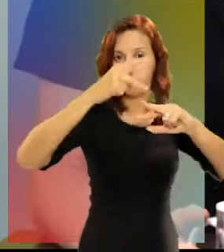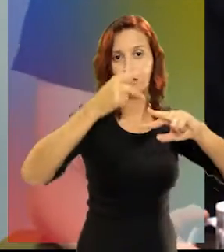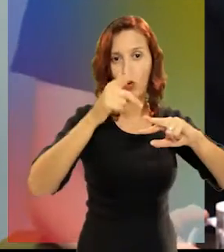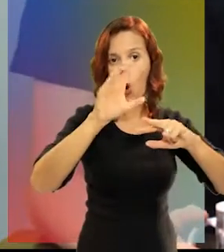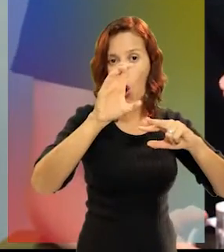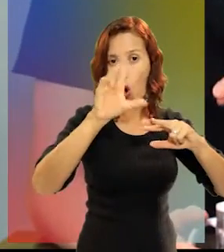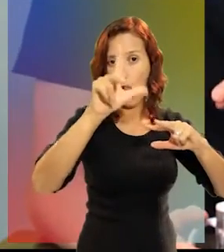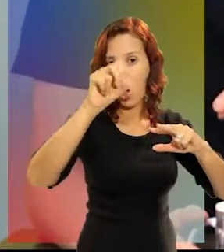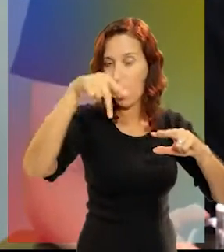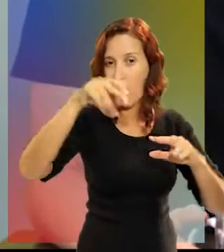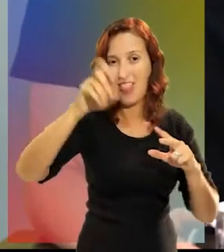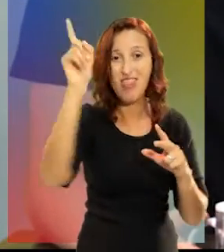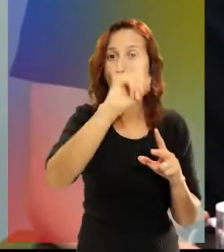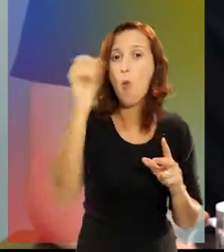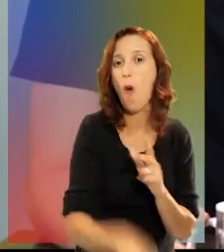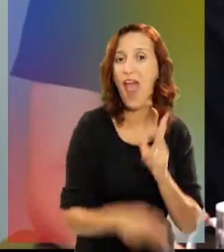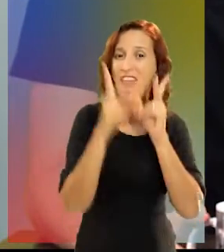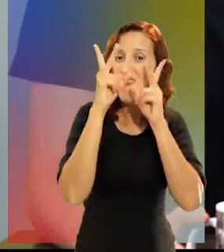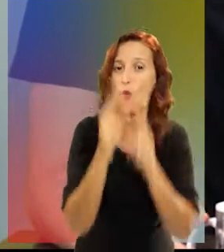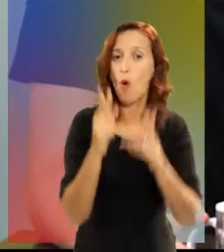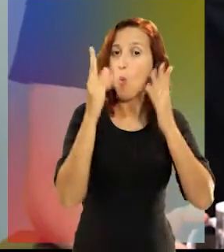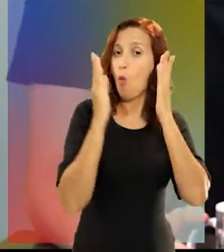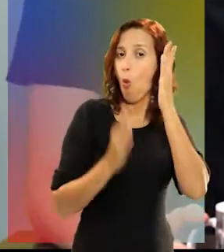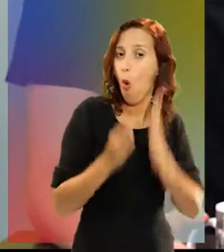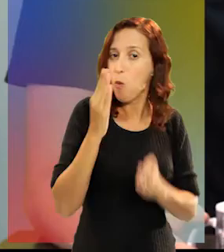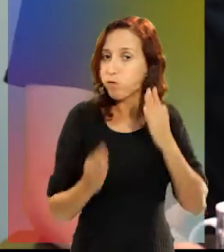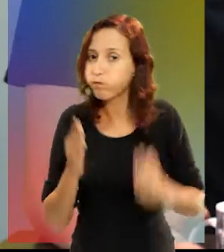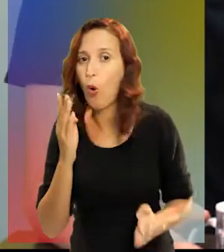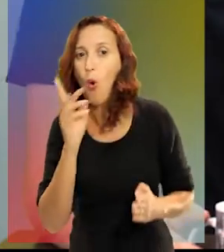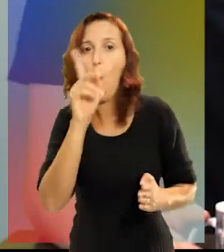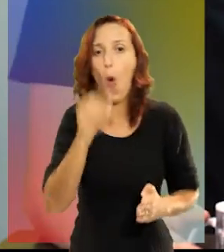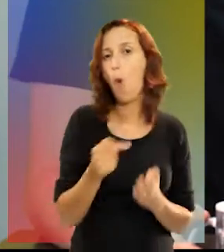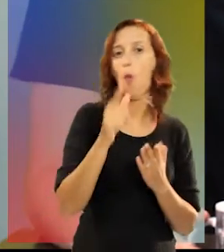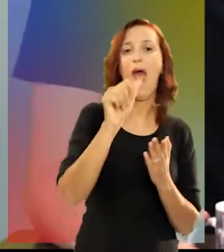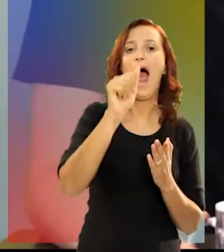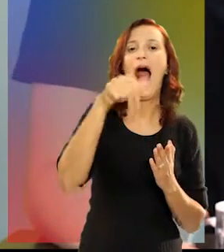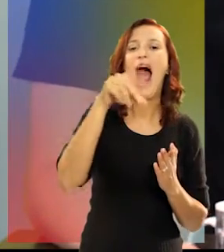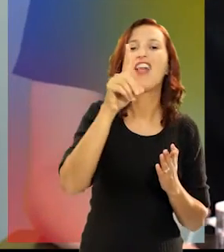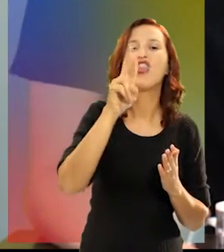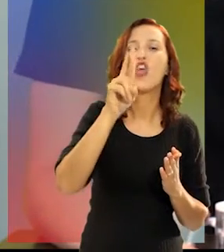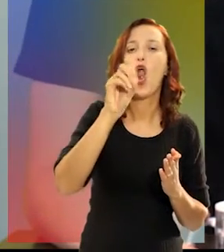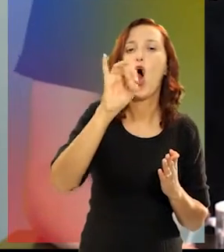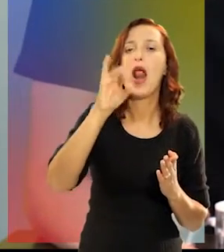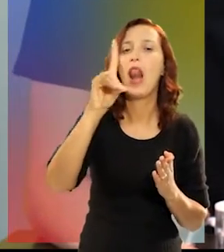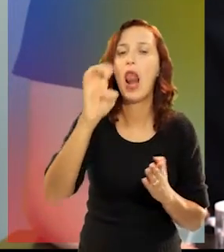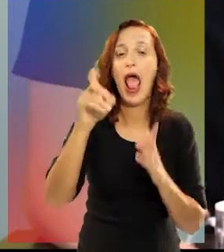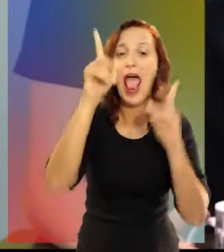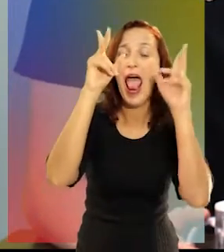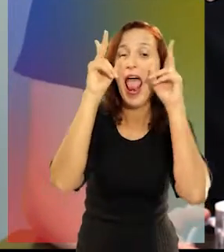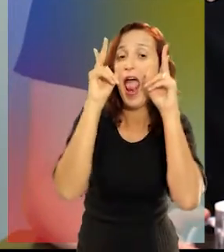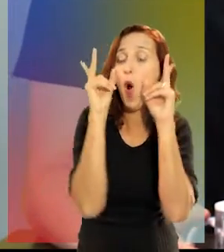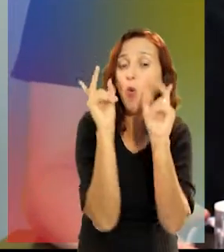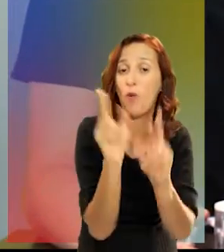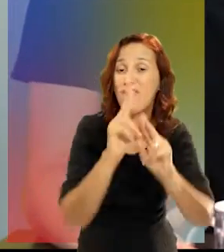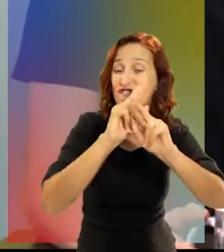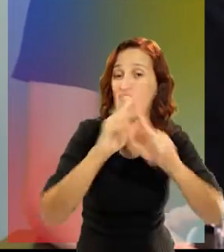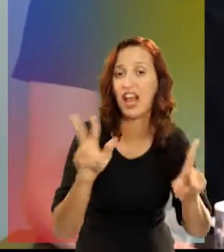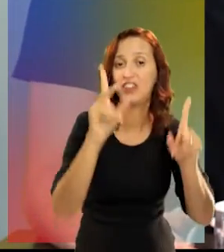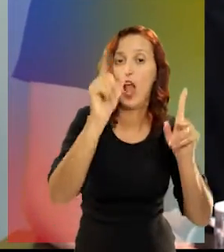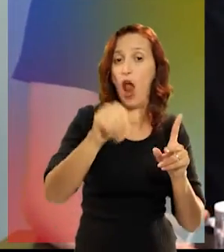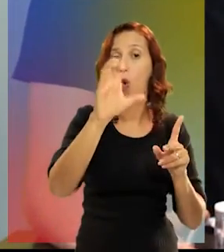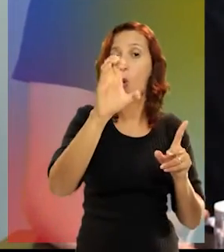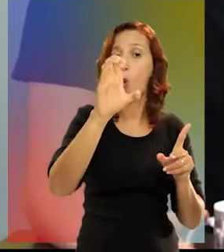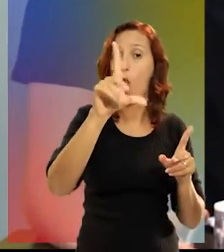não são androides. Para com essa droga de ficar chamando que eles são uma espécie de robô. Não são. Eles são clones de